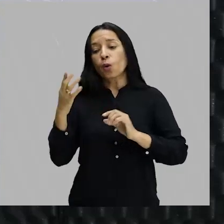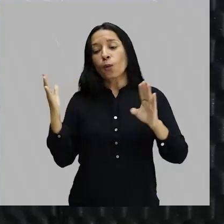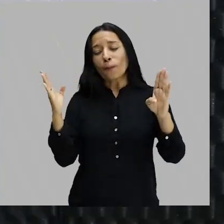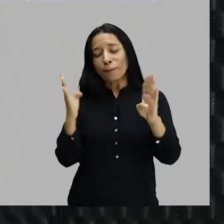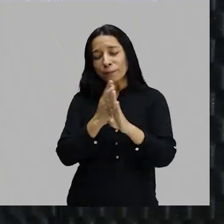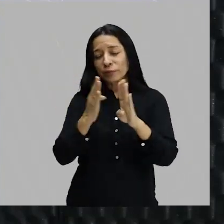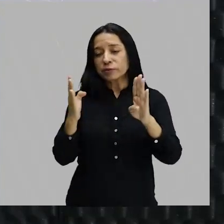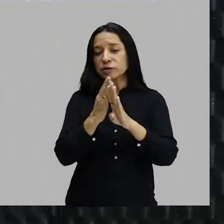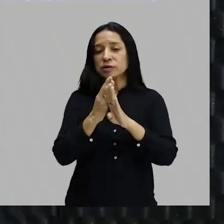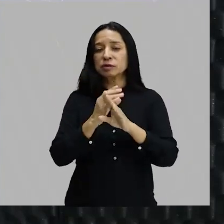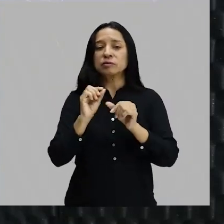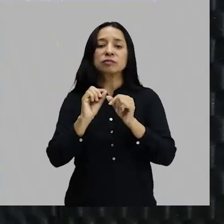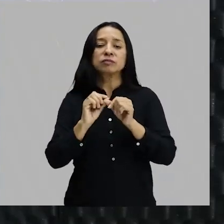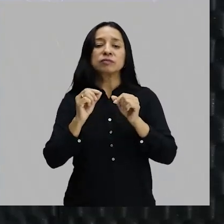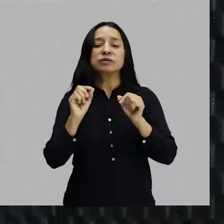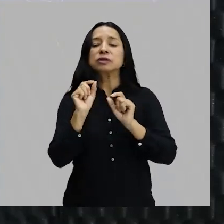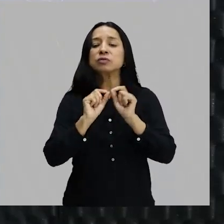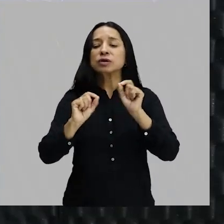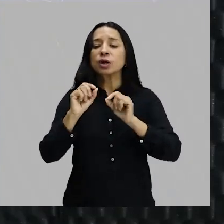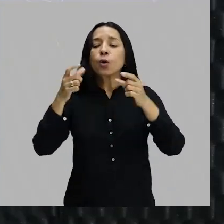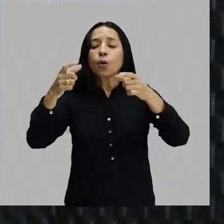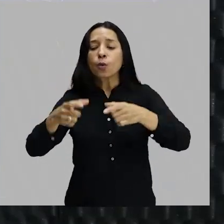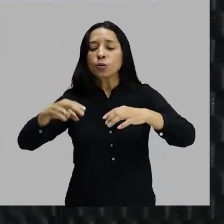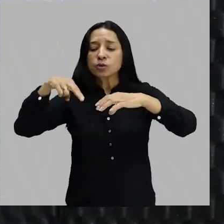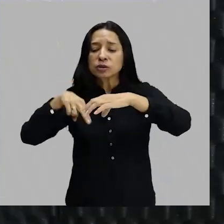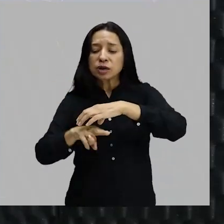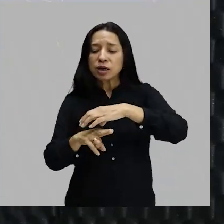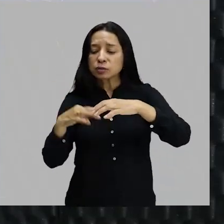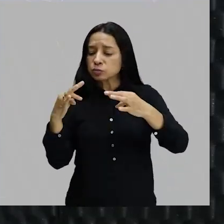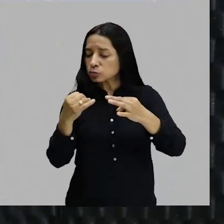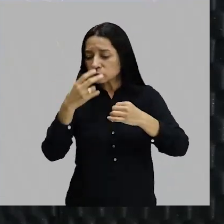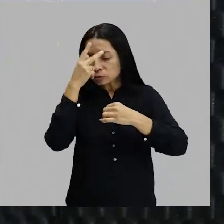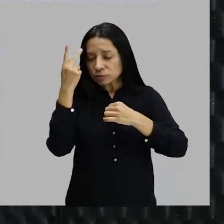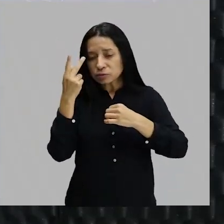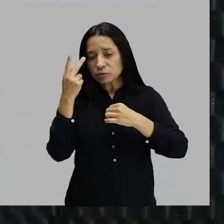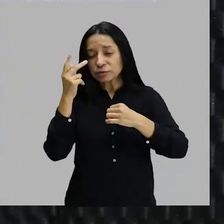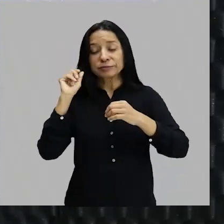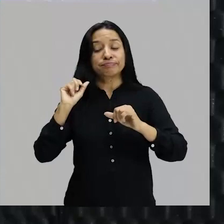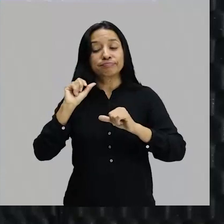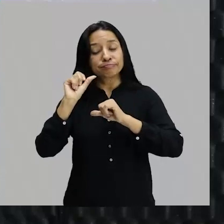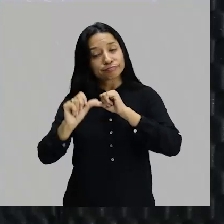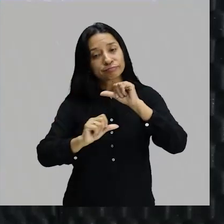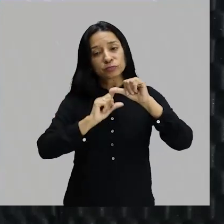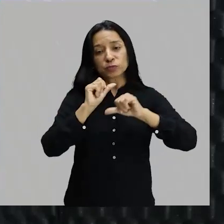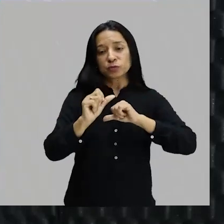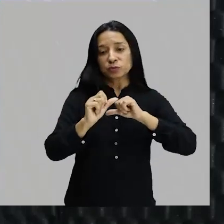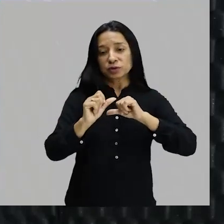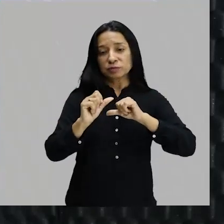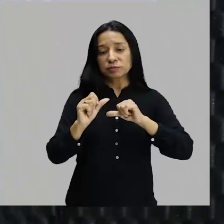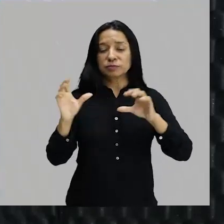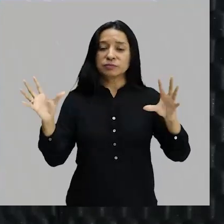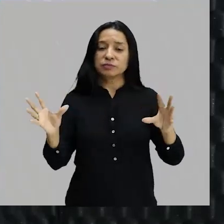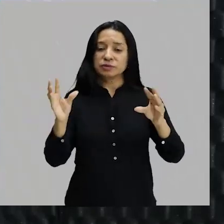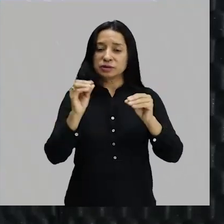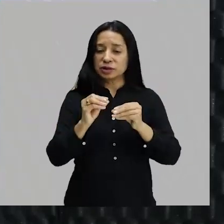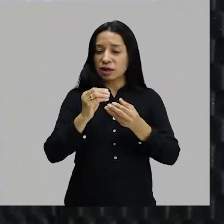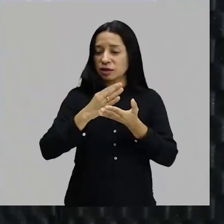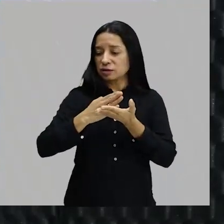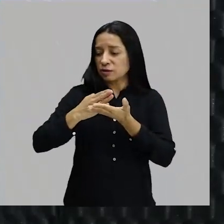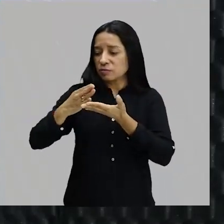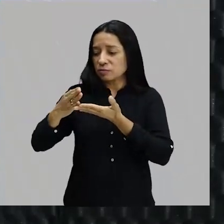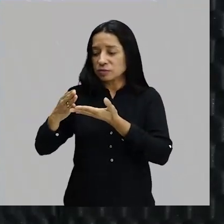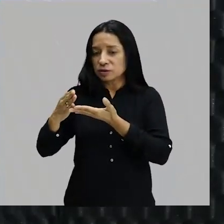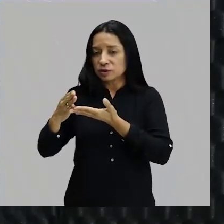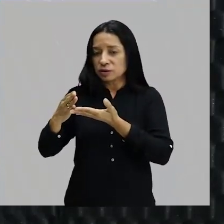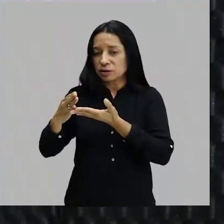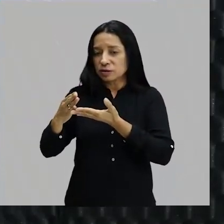perseguido. E o que que eu vou fazer? Onde é que eu vou botar esse pessoal todo? Aí que a coisa muda de figura. Sai literalmente da marginalidade e